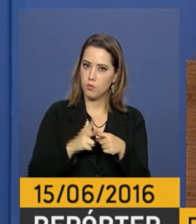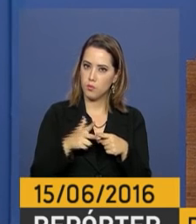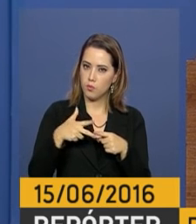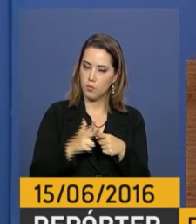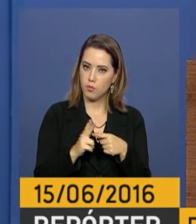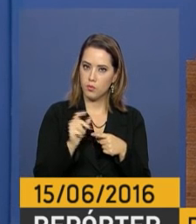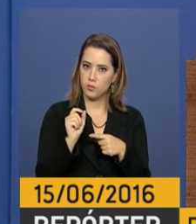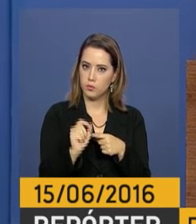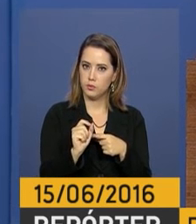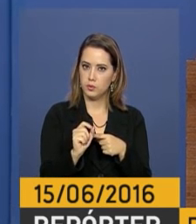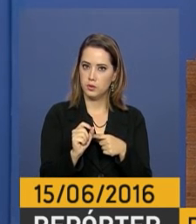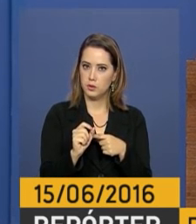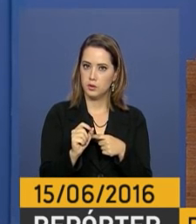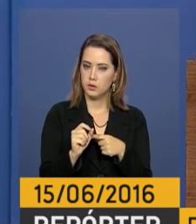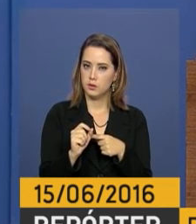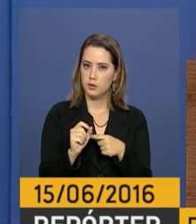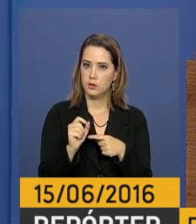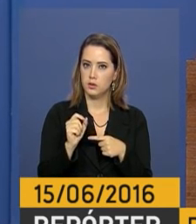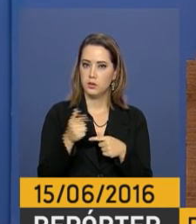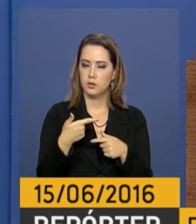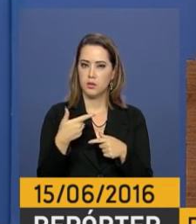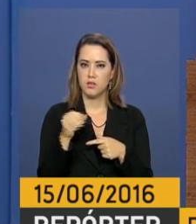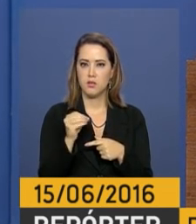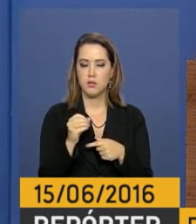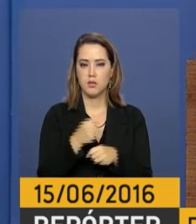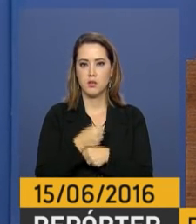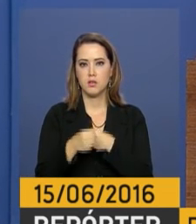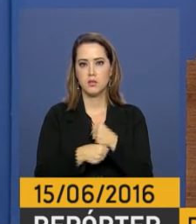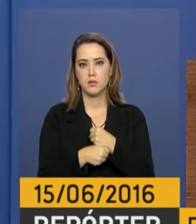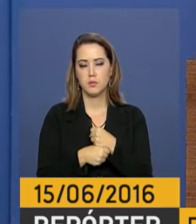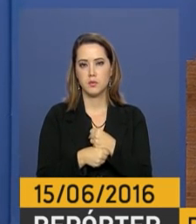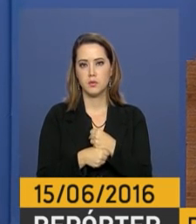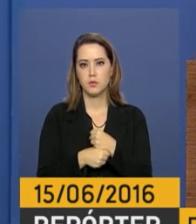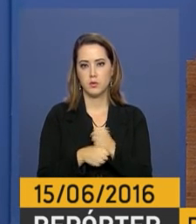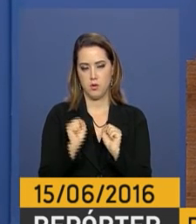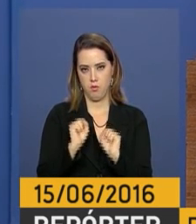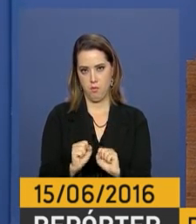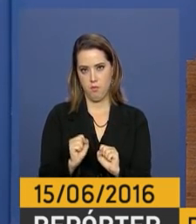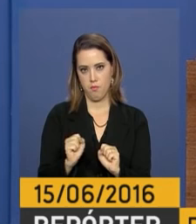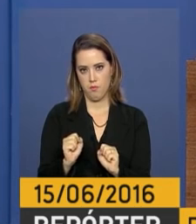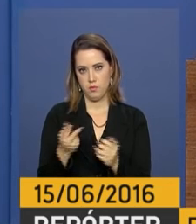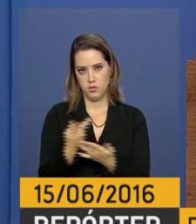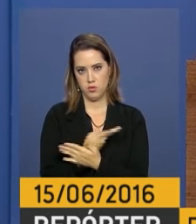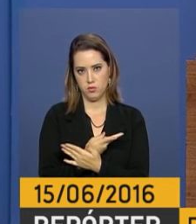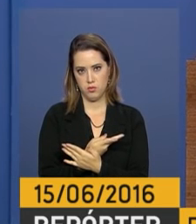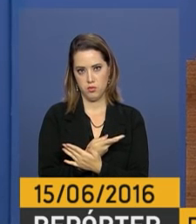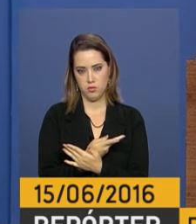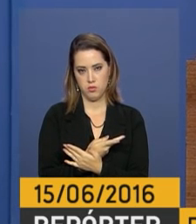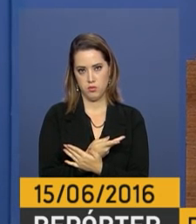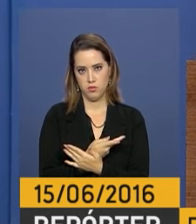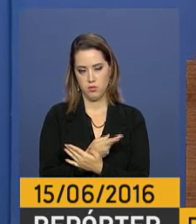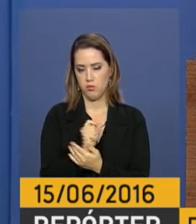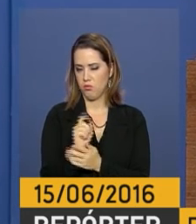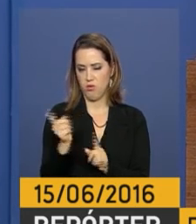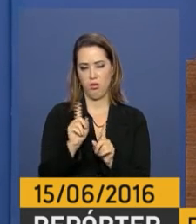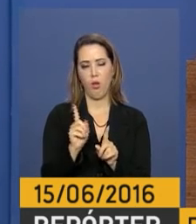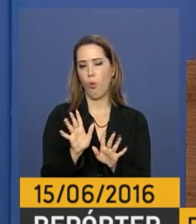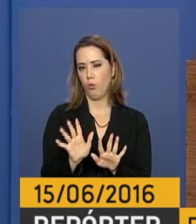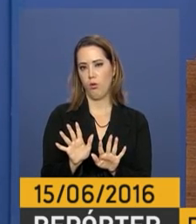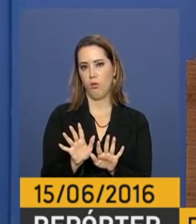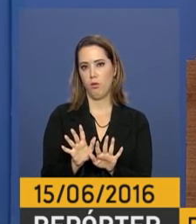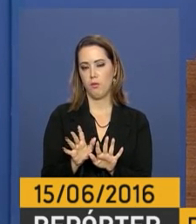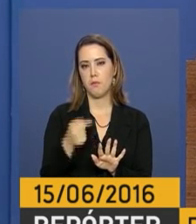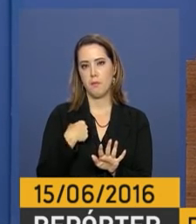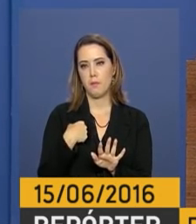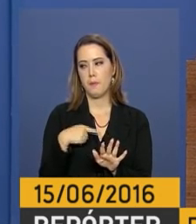tá se referindo ao 10º ano que possa ser alterado por uma iniciativa do presidente da da Não, desculpe, eu tô